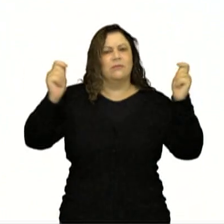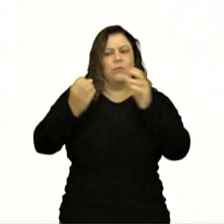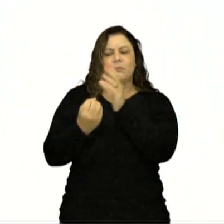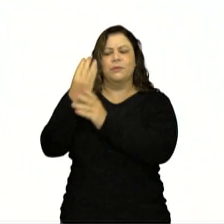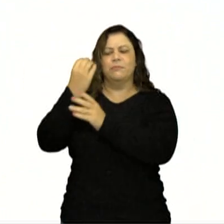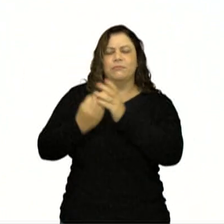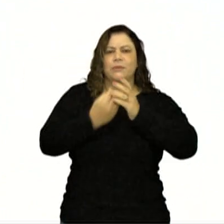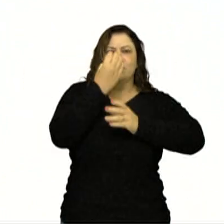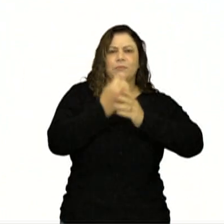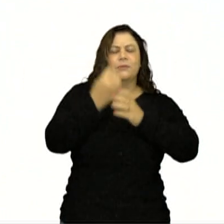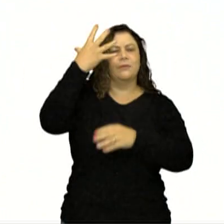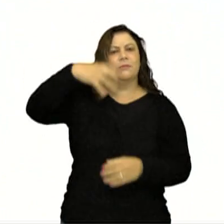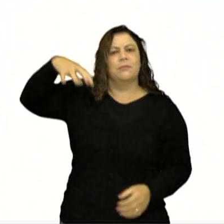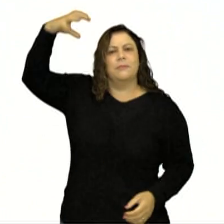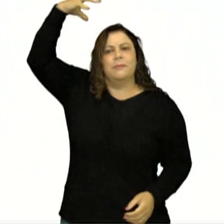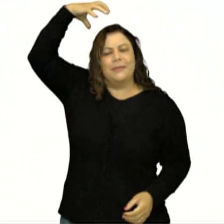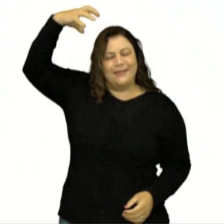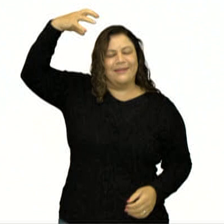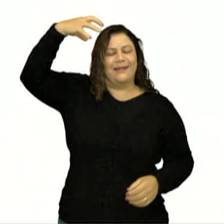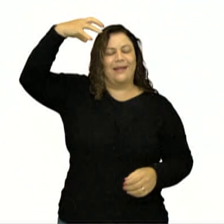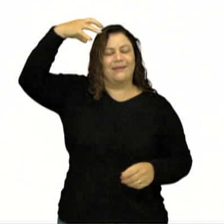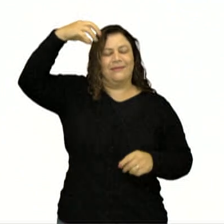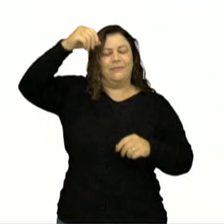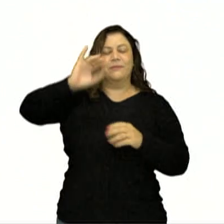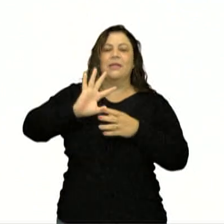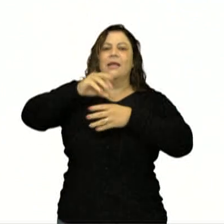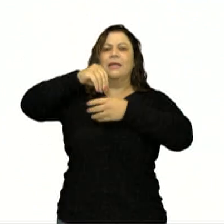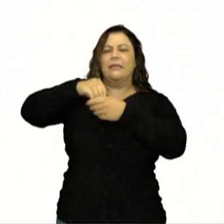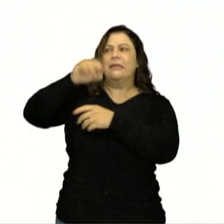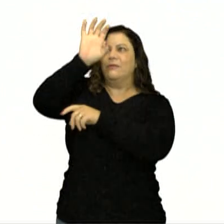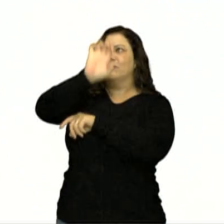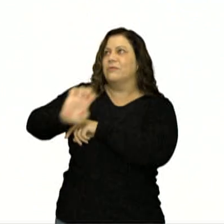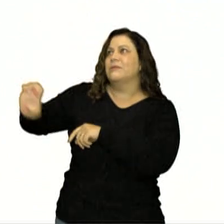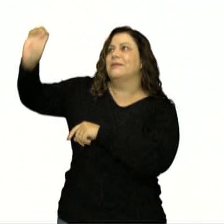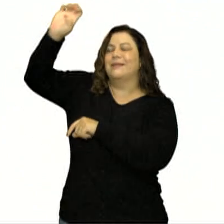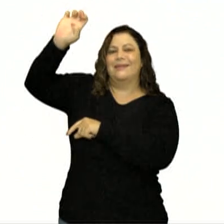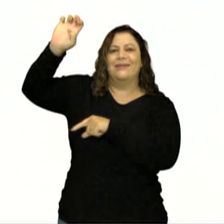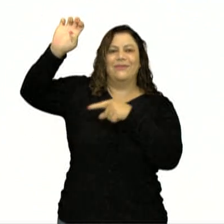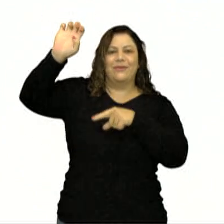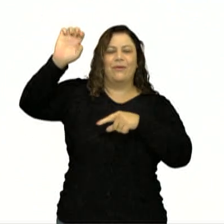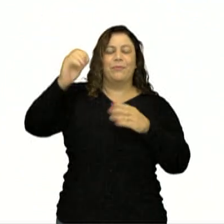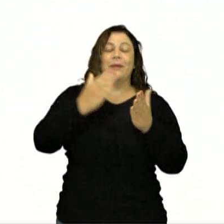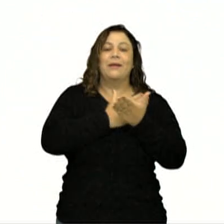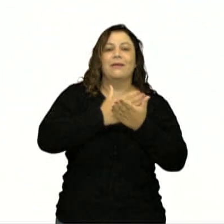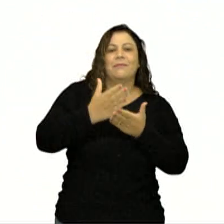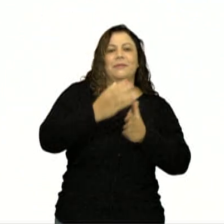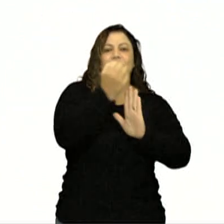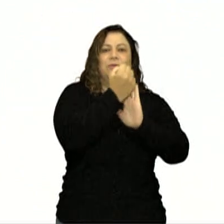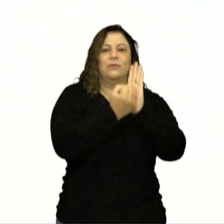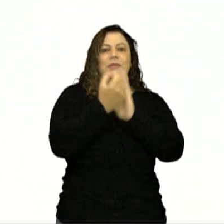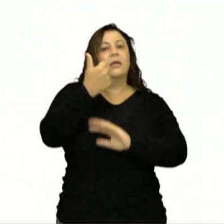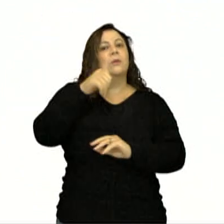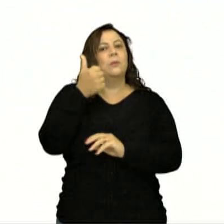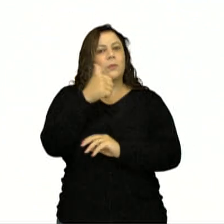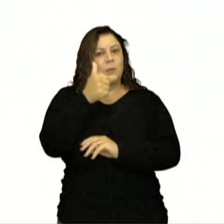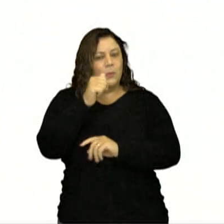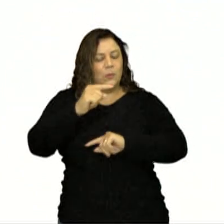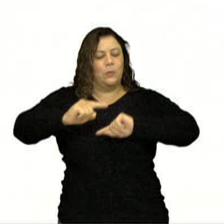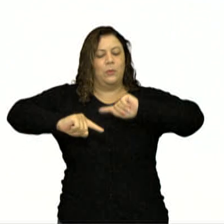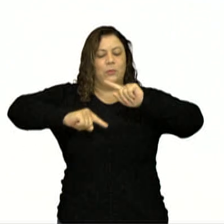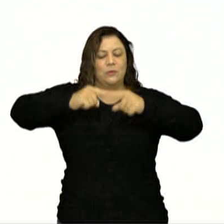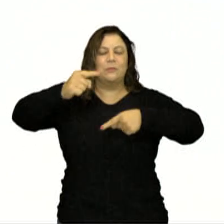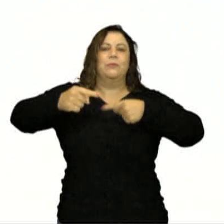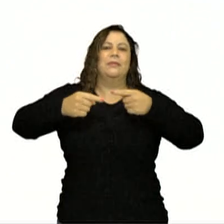formação das monarquias nacionais europeias? A partir do século XI, o revigoramento do comércio e